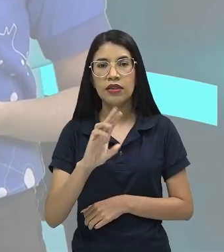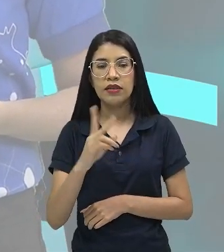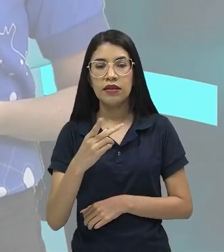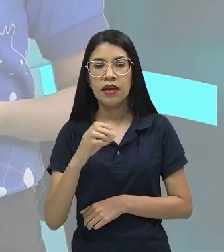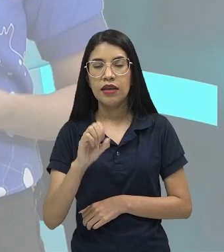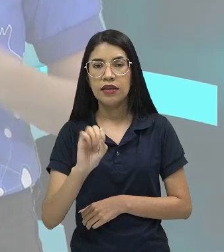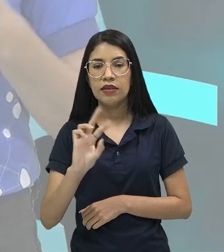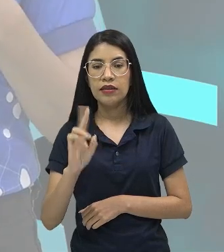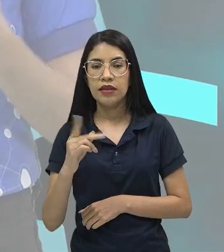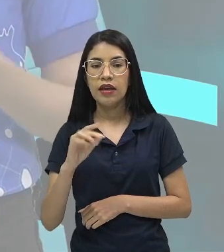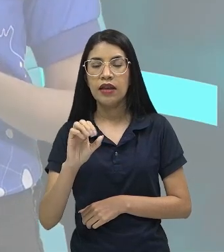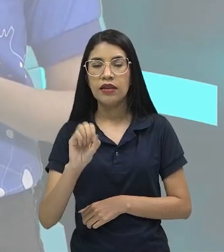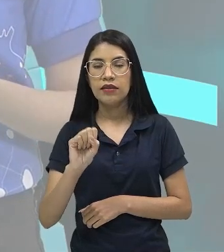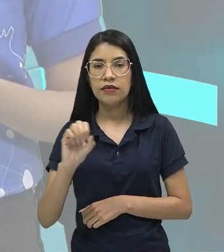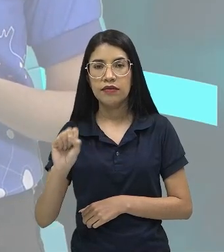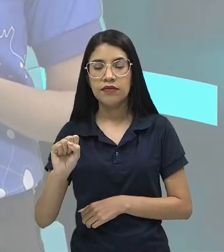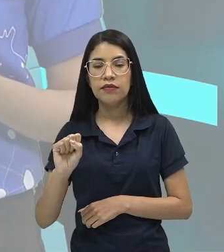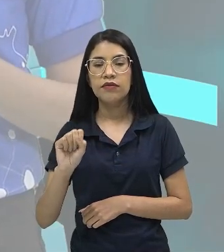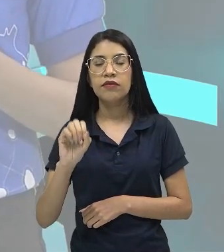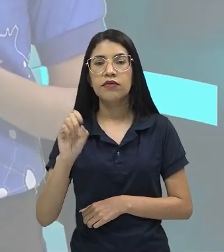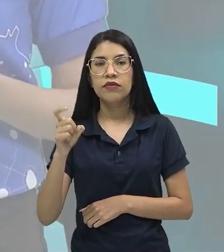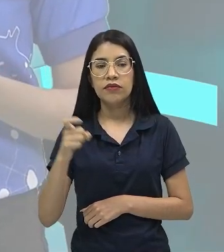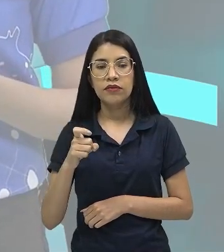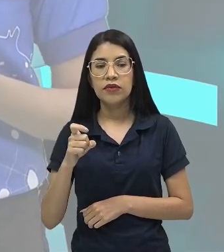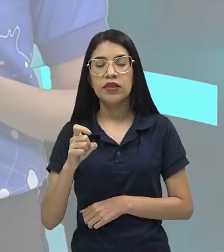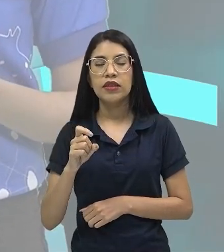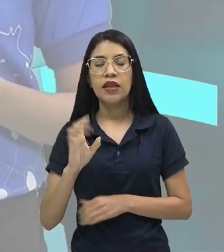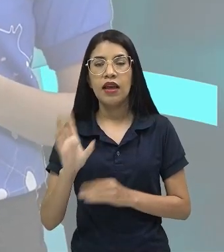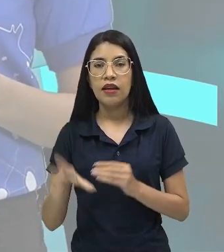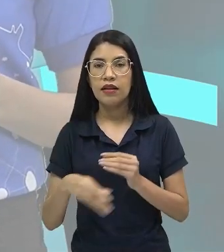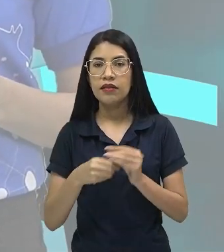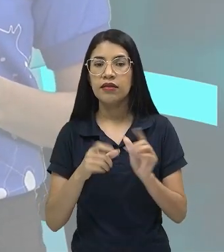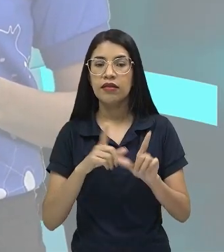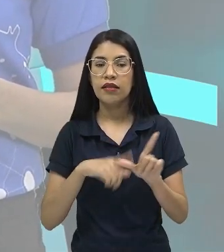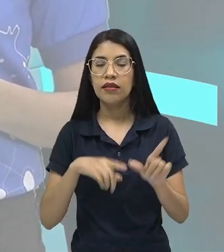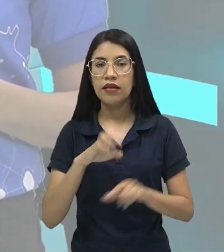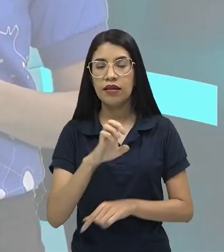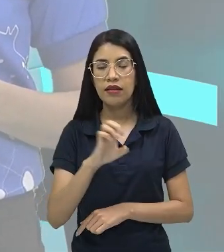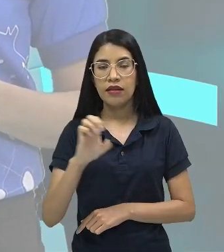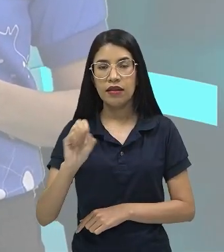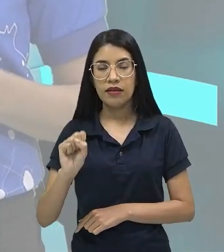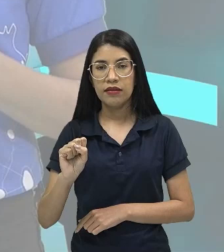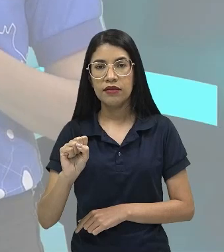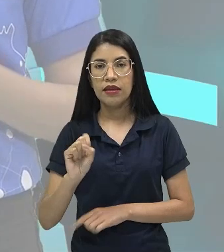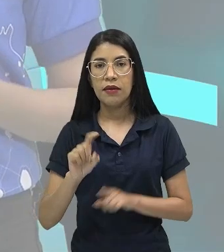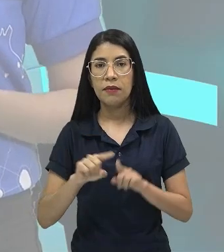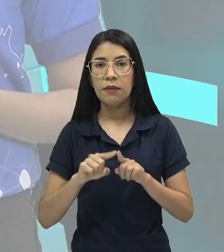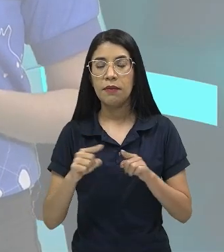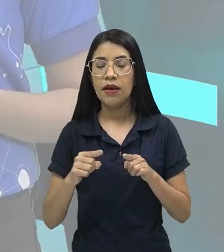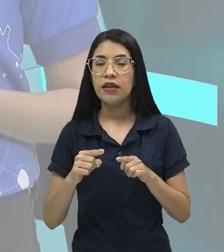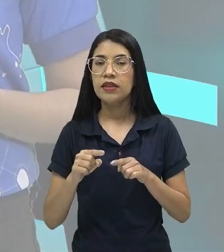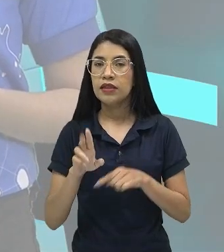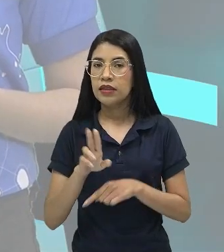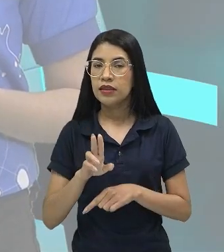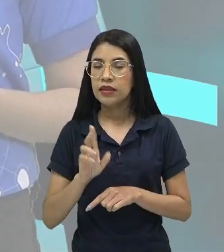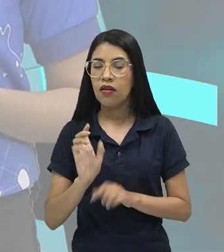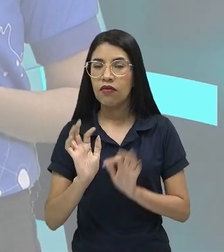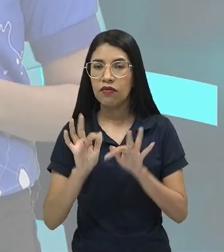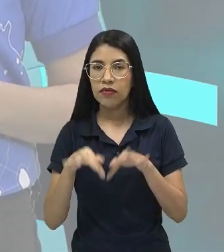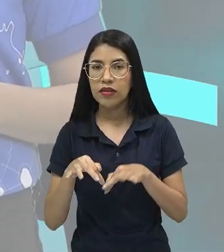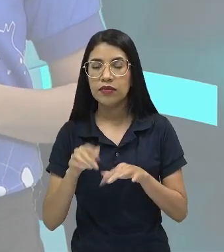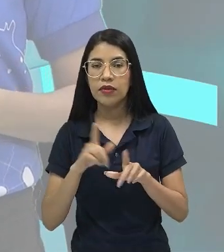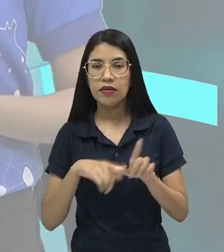quê? ES lá no final. Mas quando os verbos finalizam com essas letras, tudo